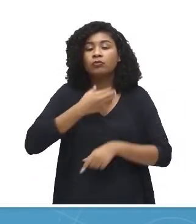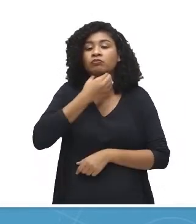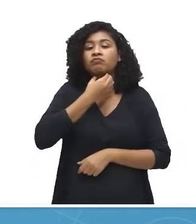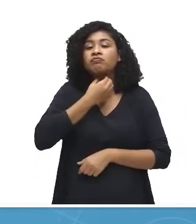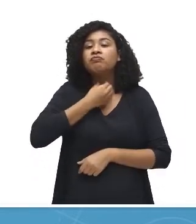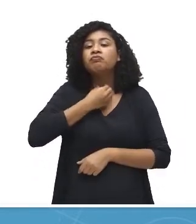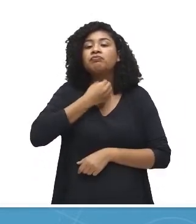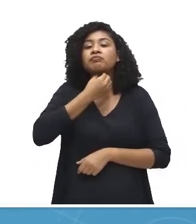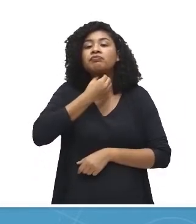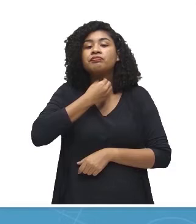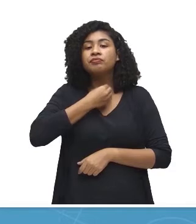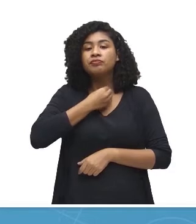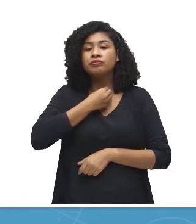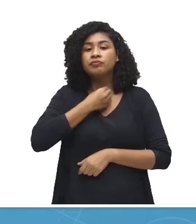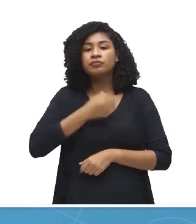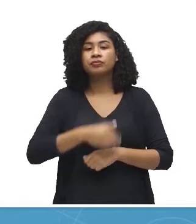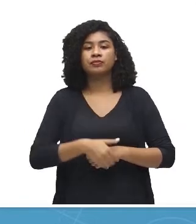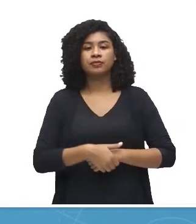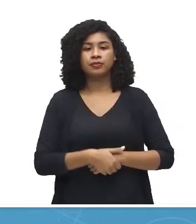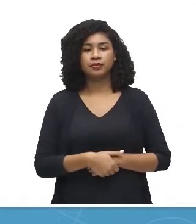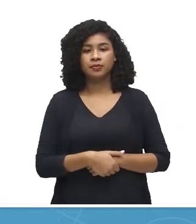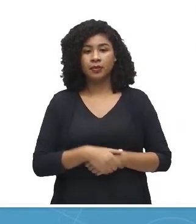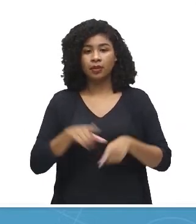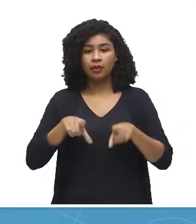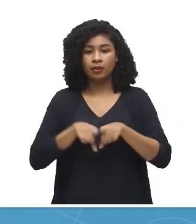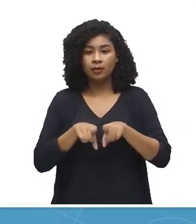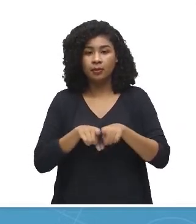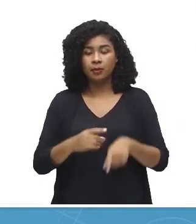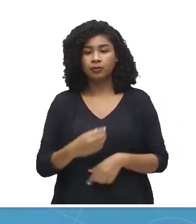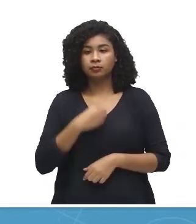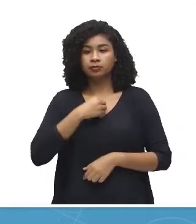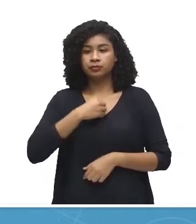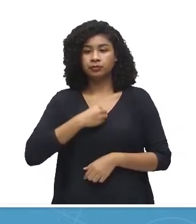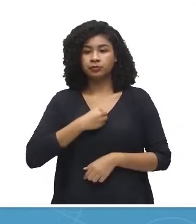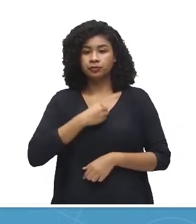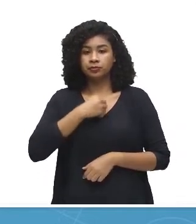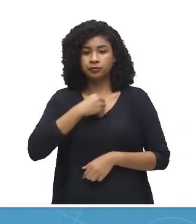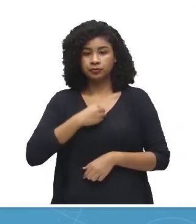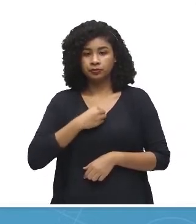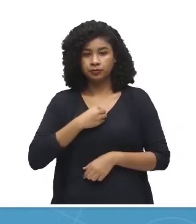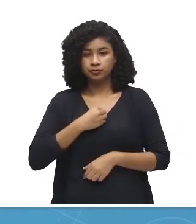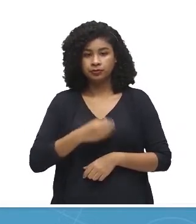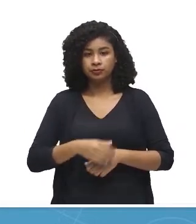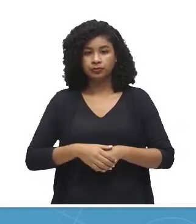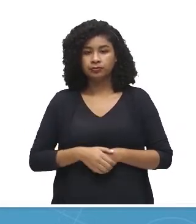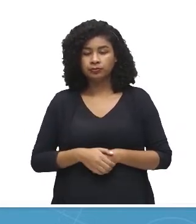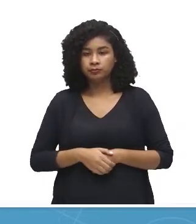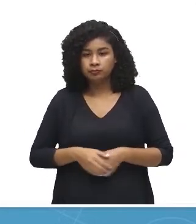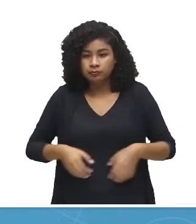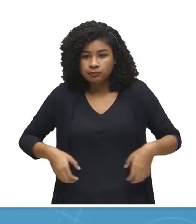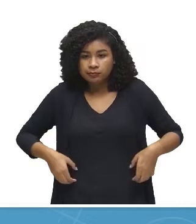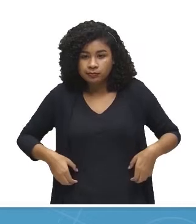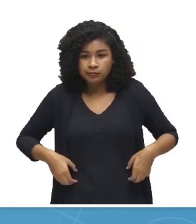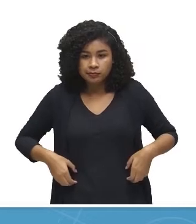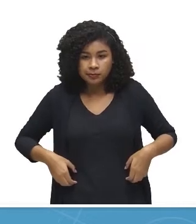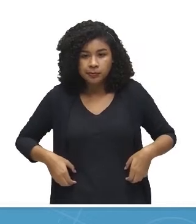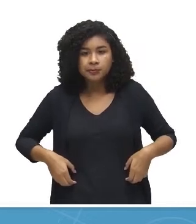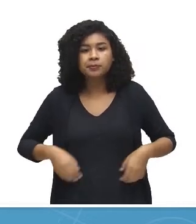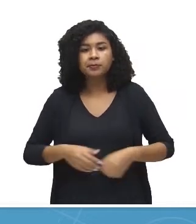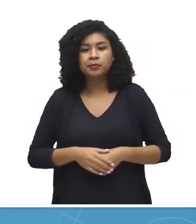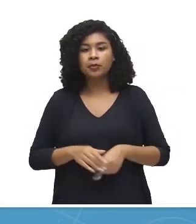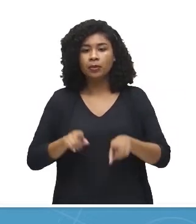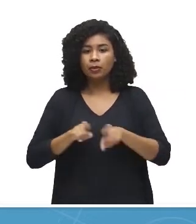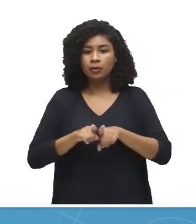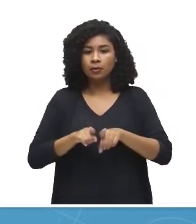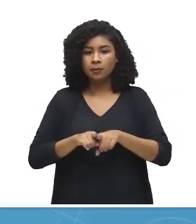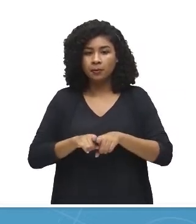do pescoço, o timo logo abaixo, glândulas adrenais que ficam acima dos rins, o